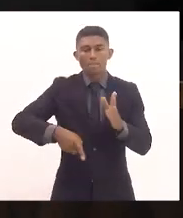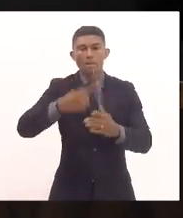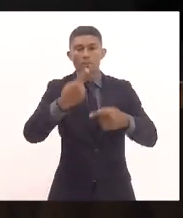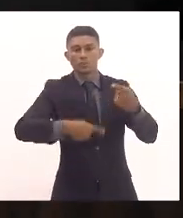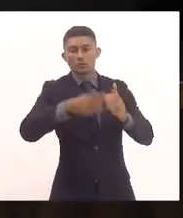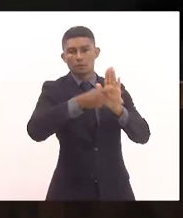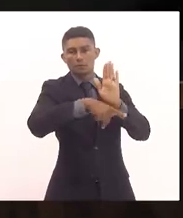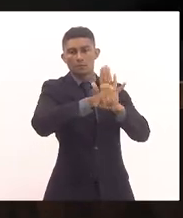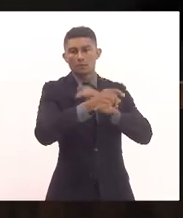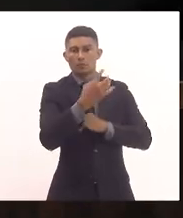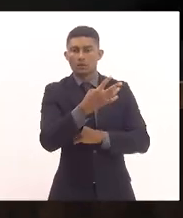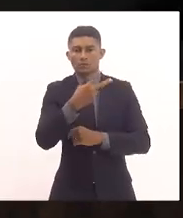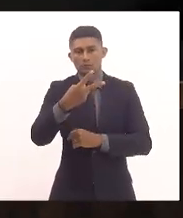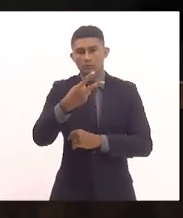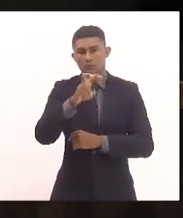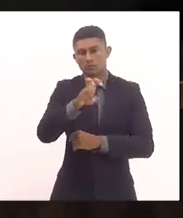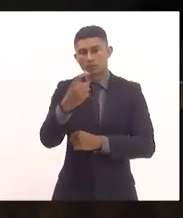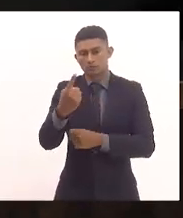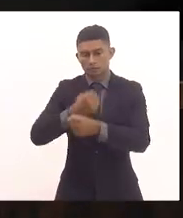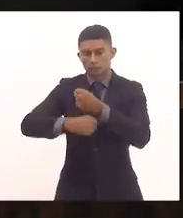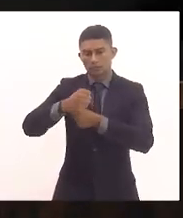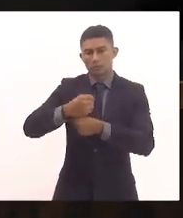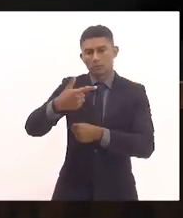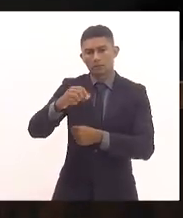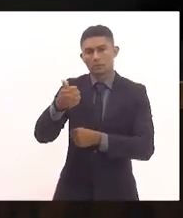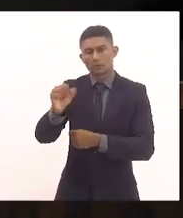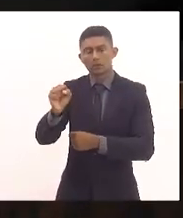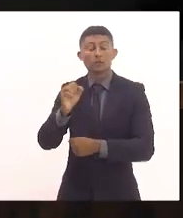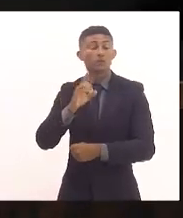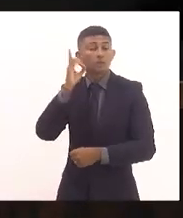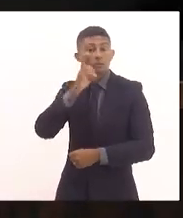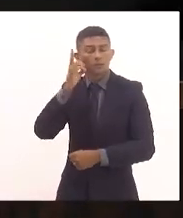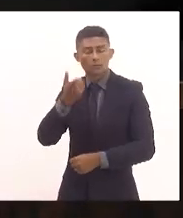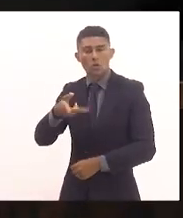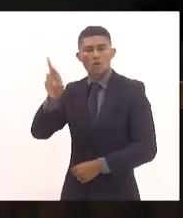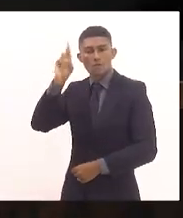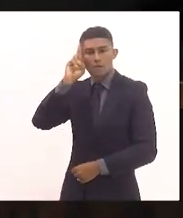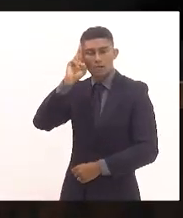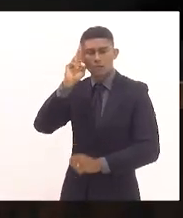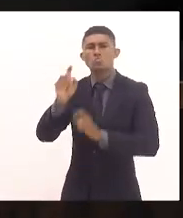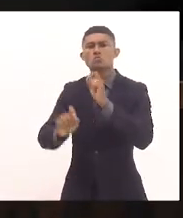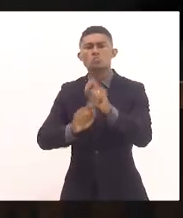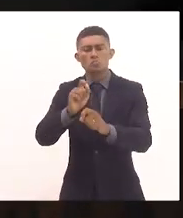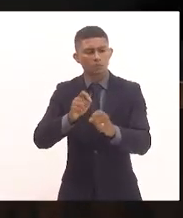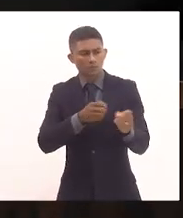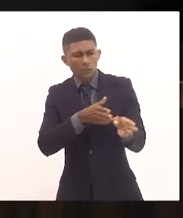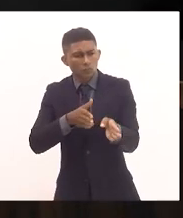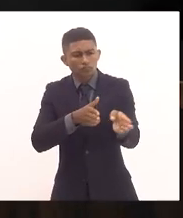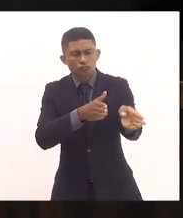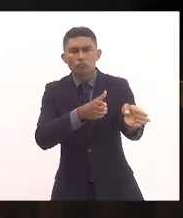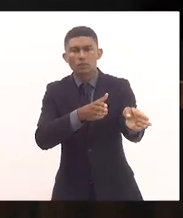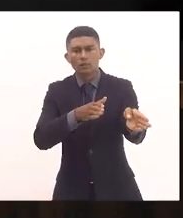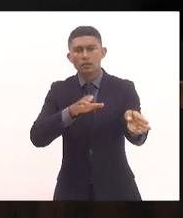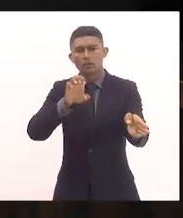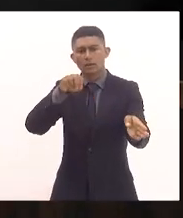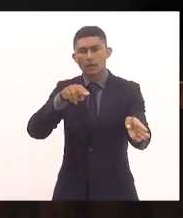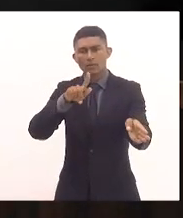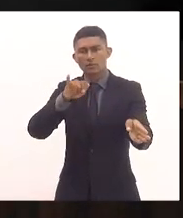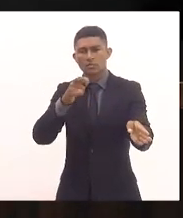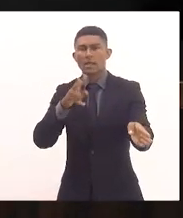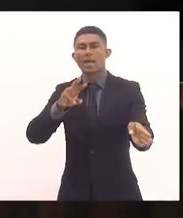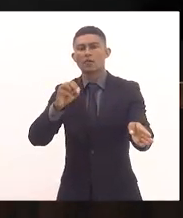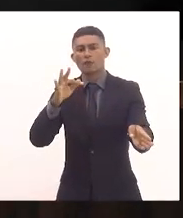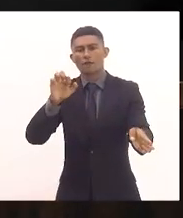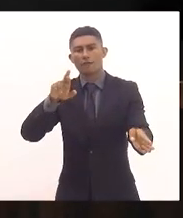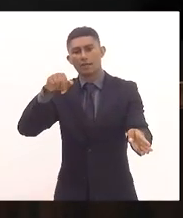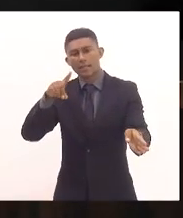de lei 4251 de 18, de autoria do deputado Rosenberg Reis, que denomina Rodovia Engenheiro Dr. Fernando McDowell, o